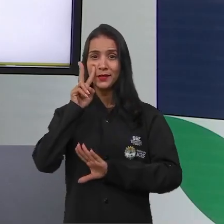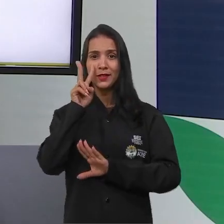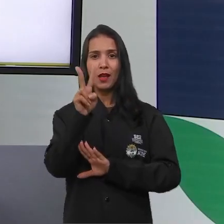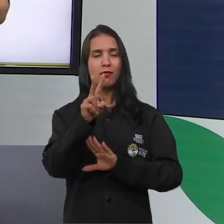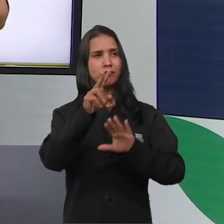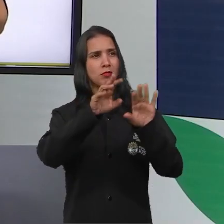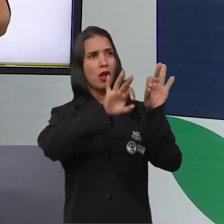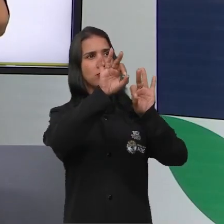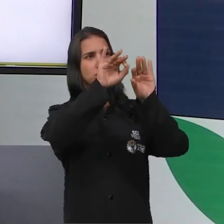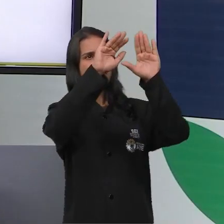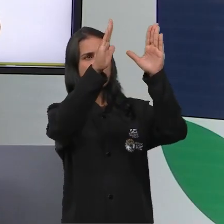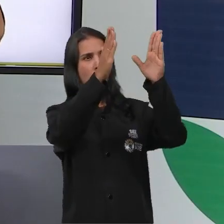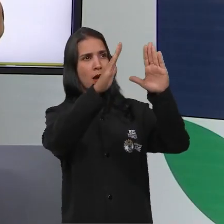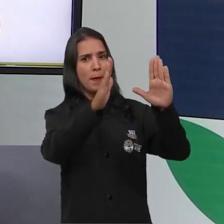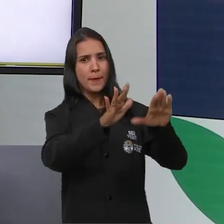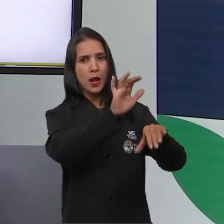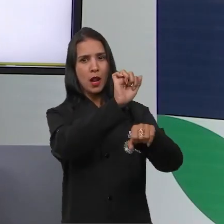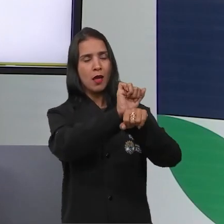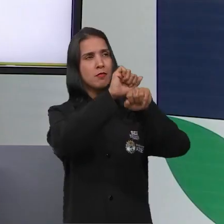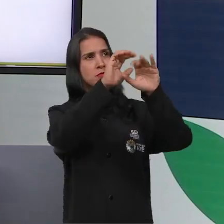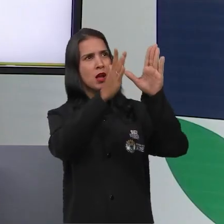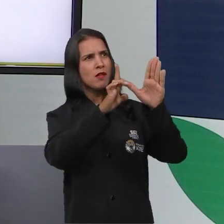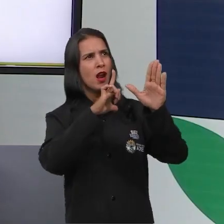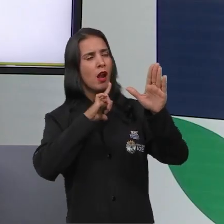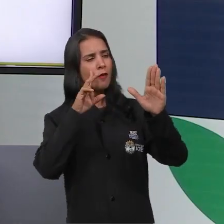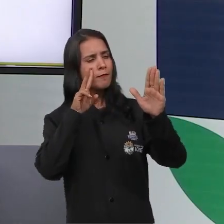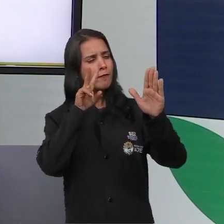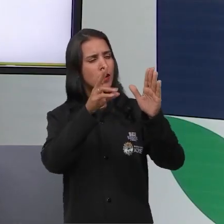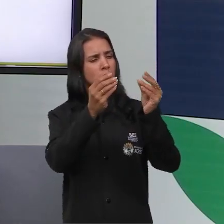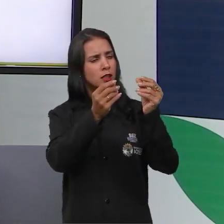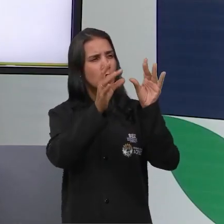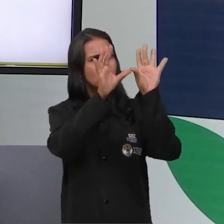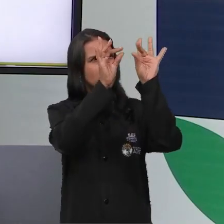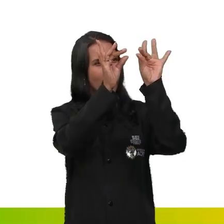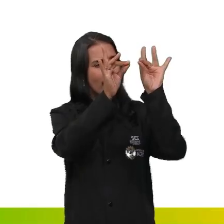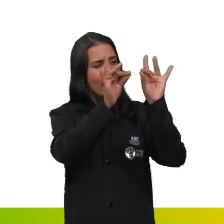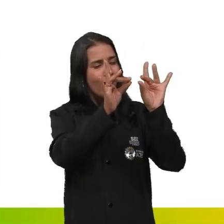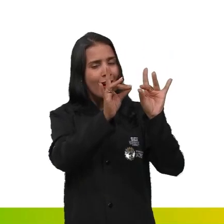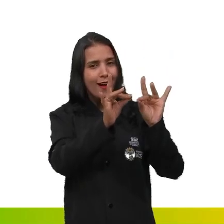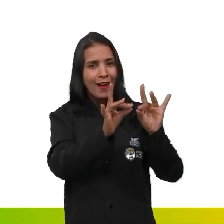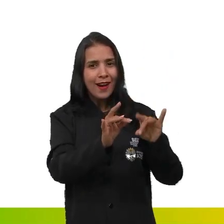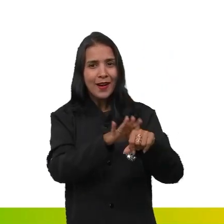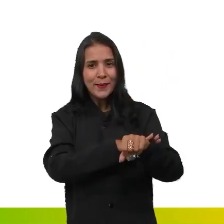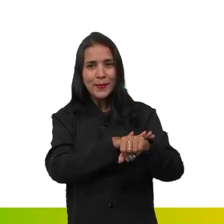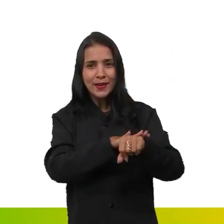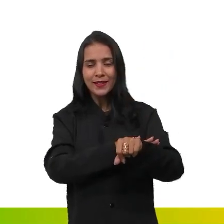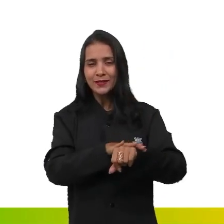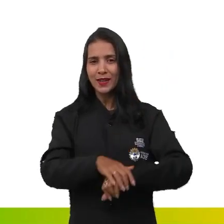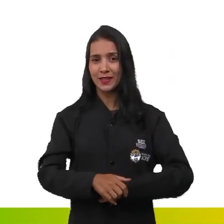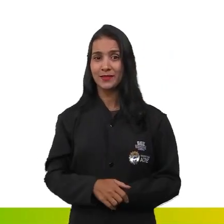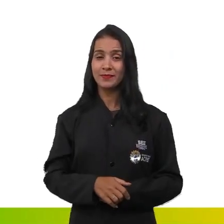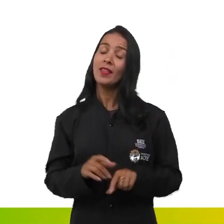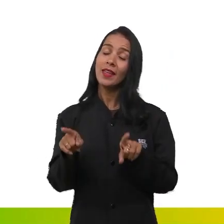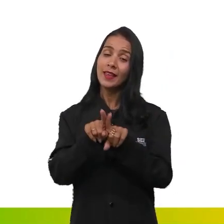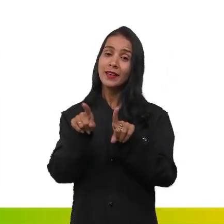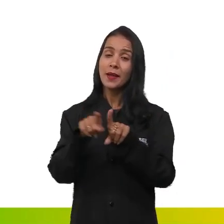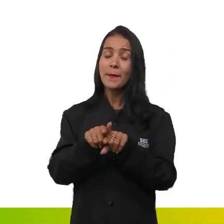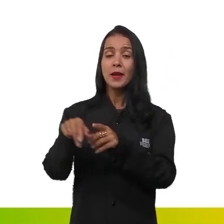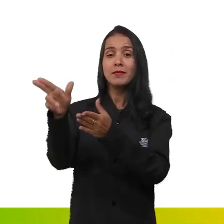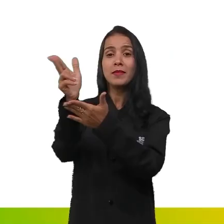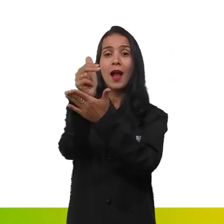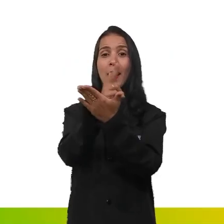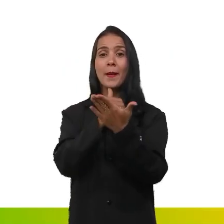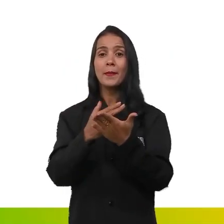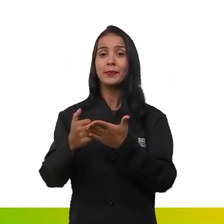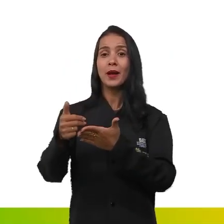por exemplo, ela tem detalhes na musculatura, uma coisa bem legal. E a pintura em cerâmica,